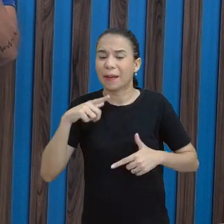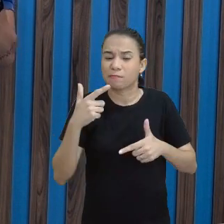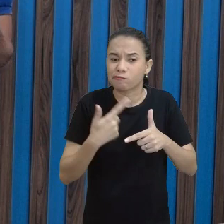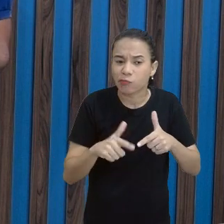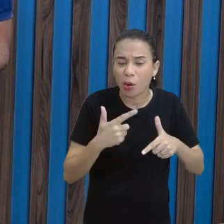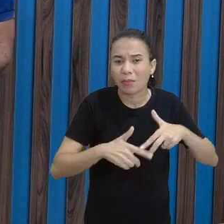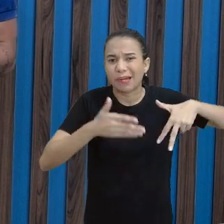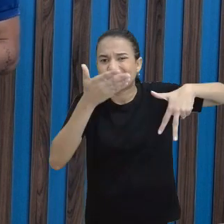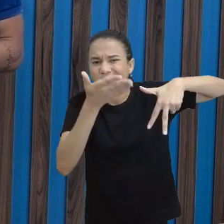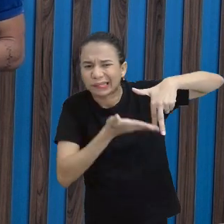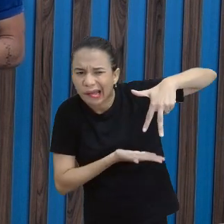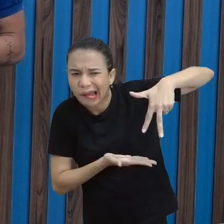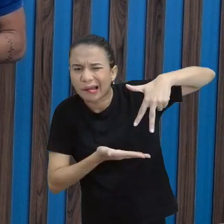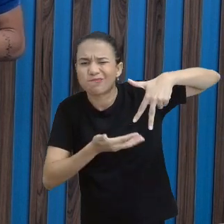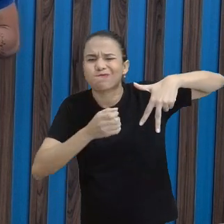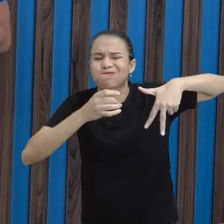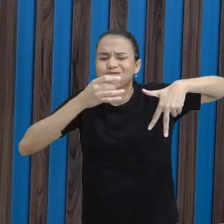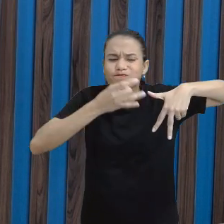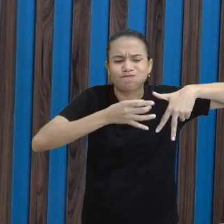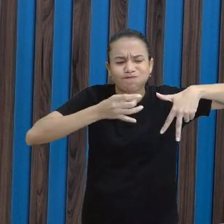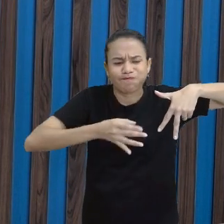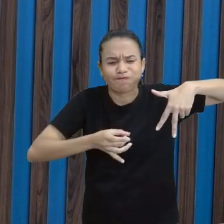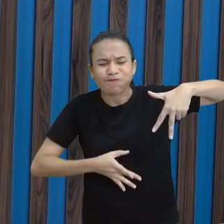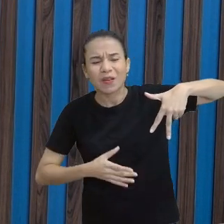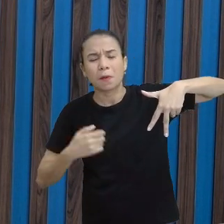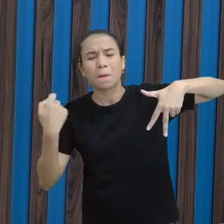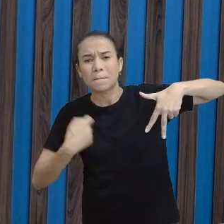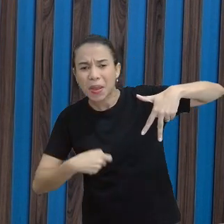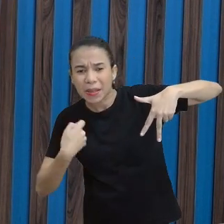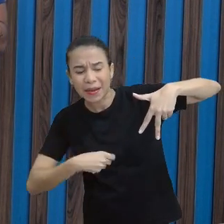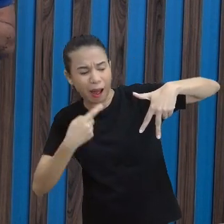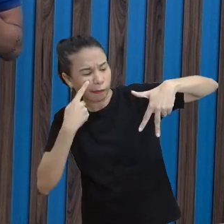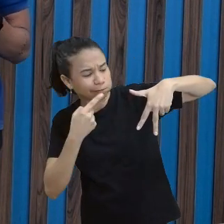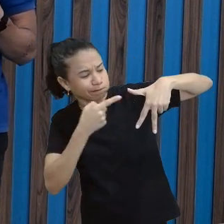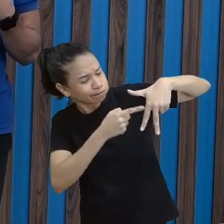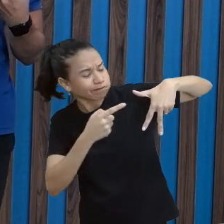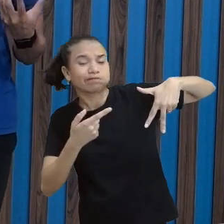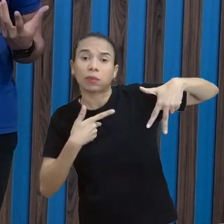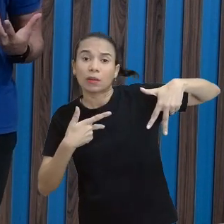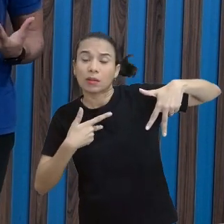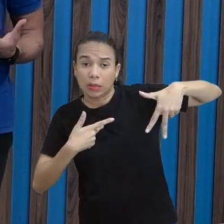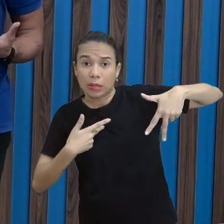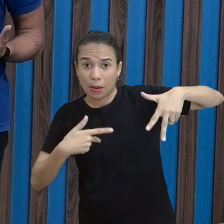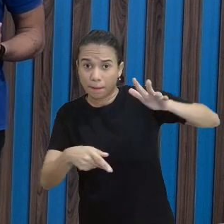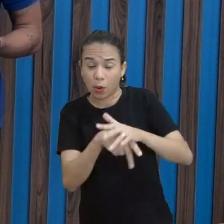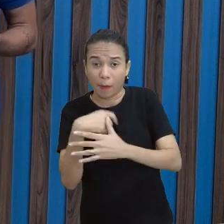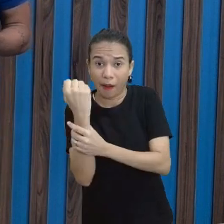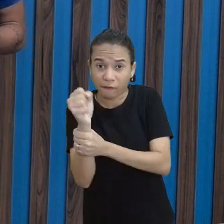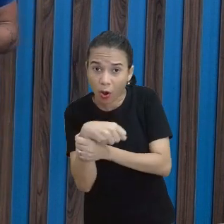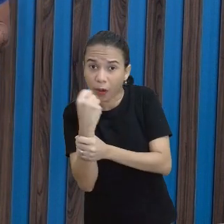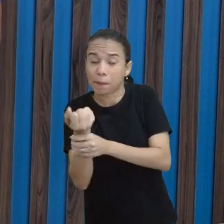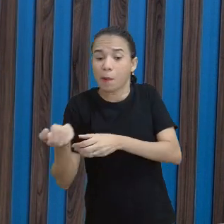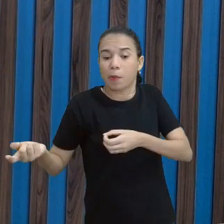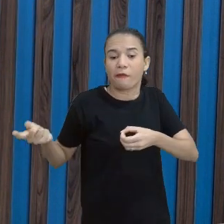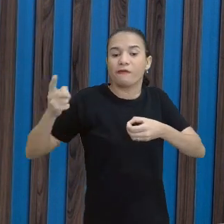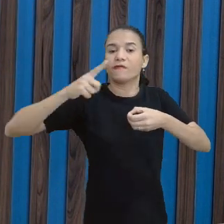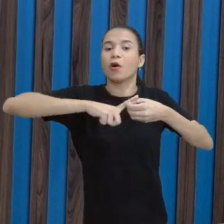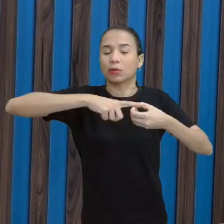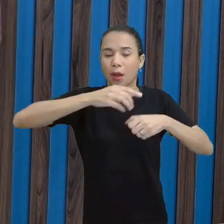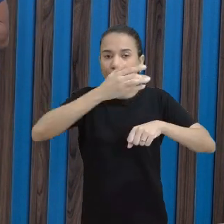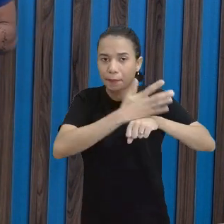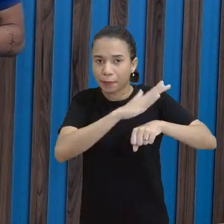algumas lesões, e aí precisavam fazer um processo de reabilitação, eles faziam